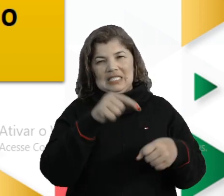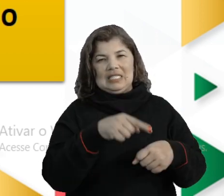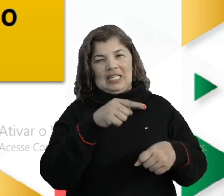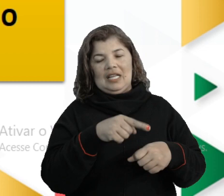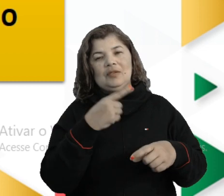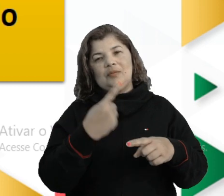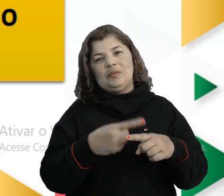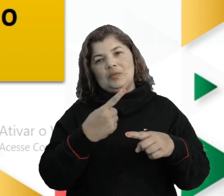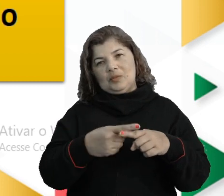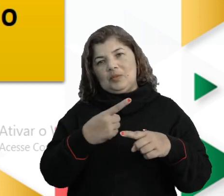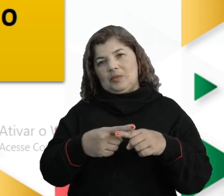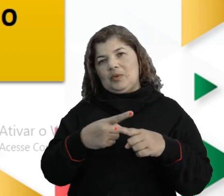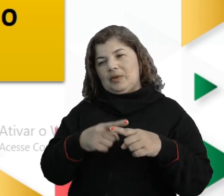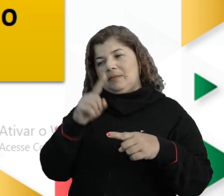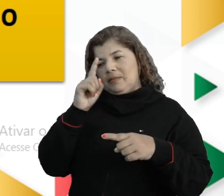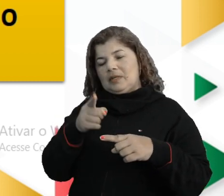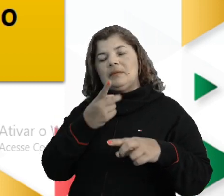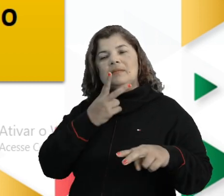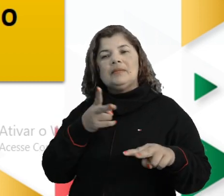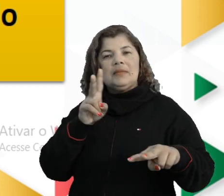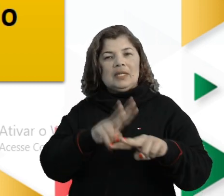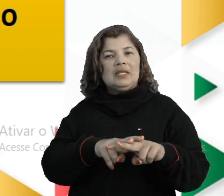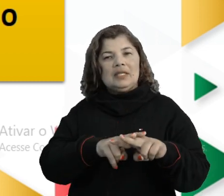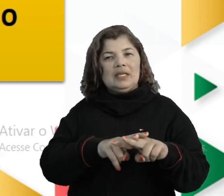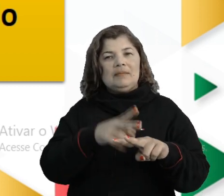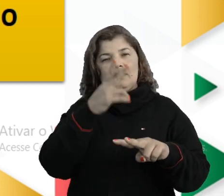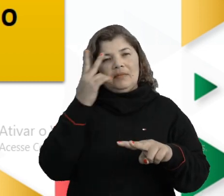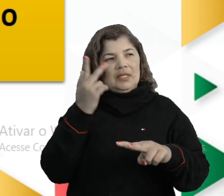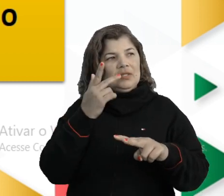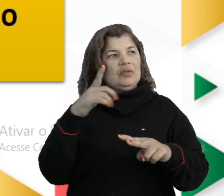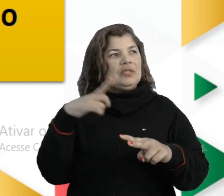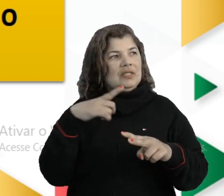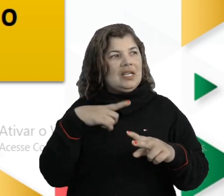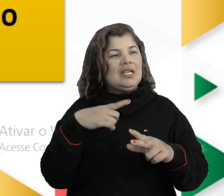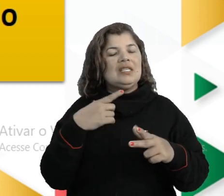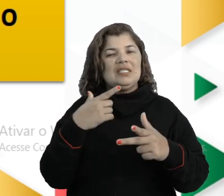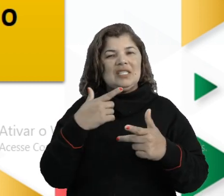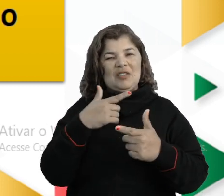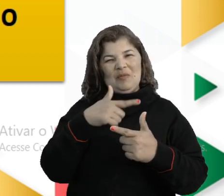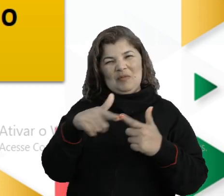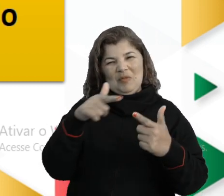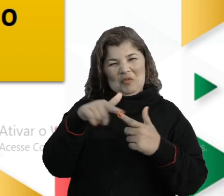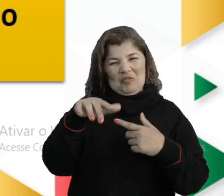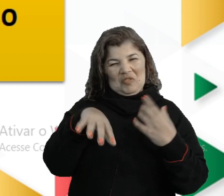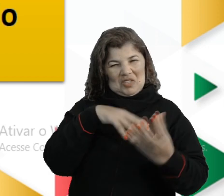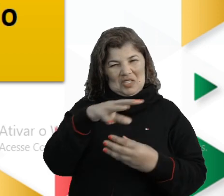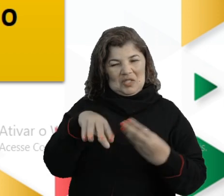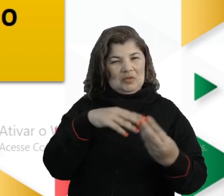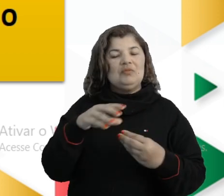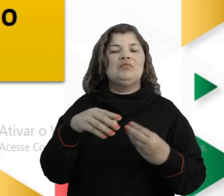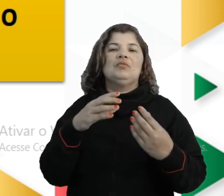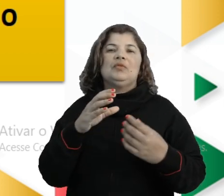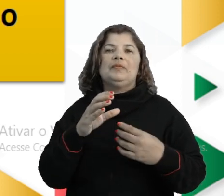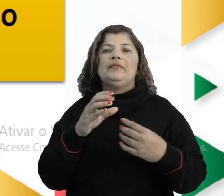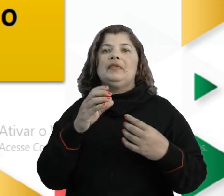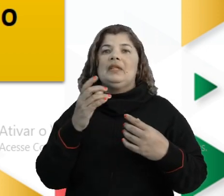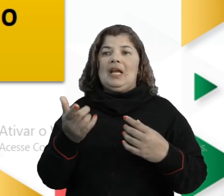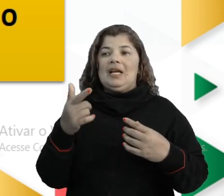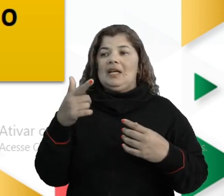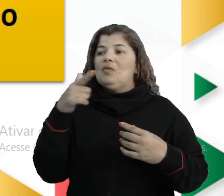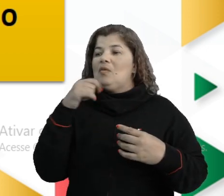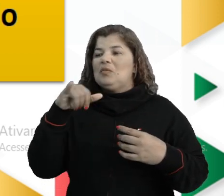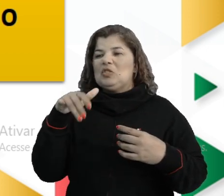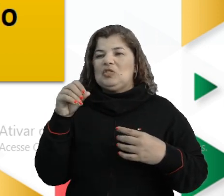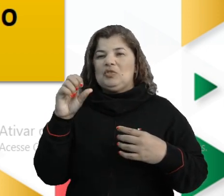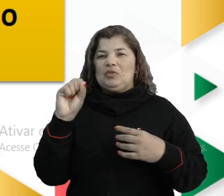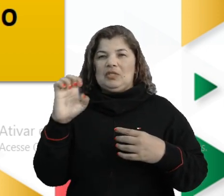local de prender supostos envolvidos em uma conspiração. Esse assassinato foi cometido pelo capitão José